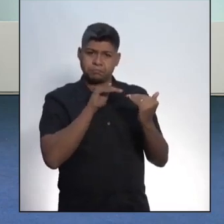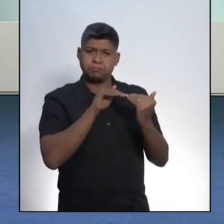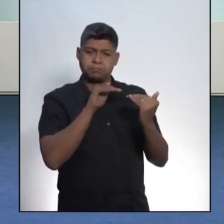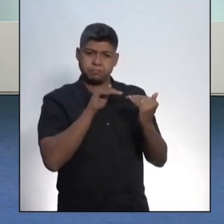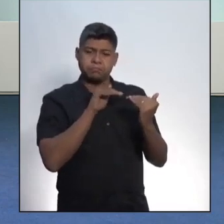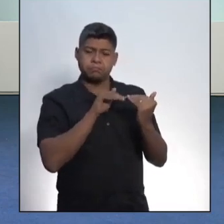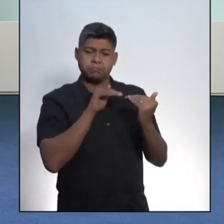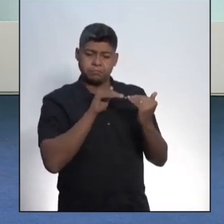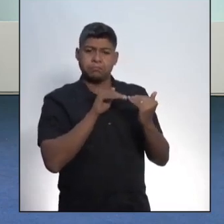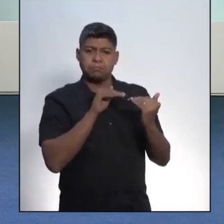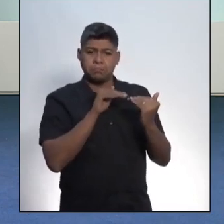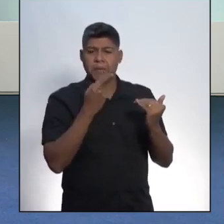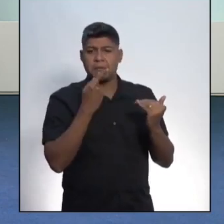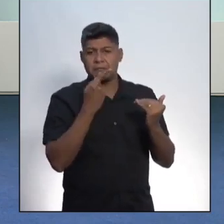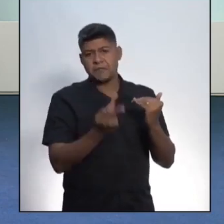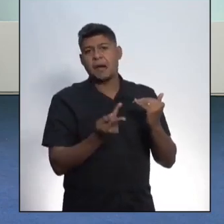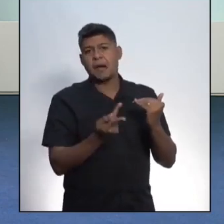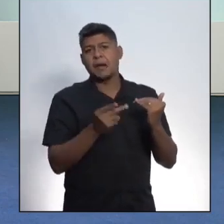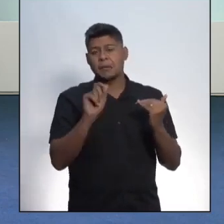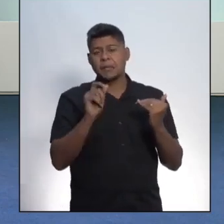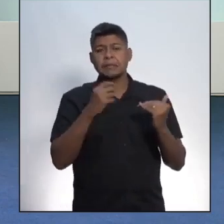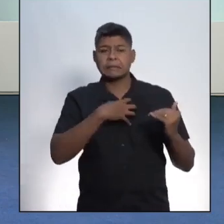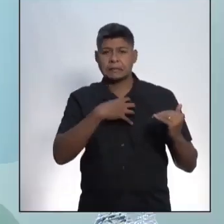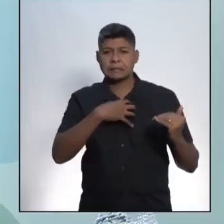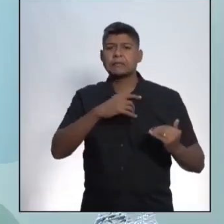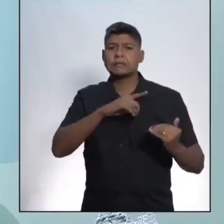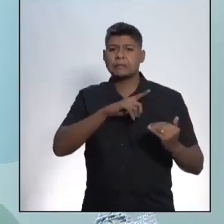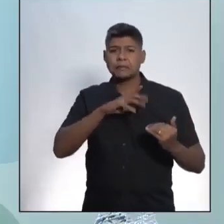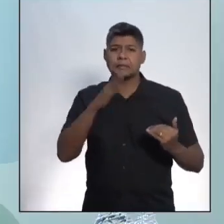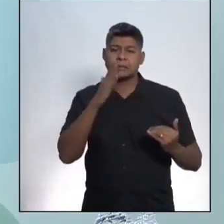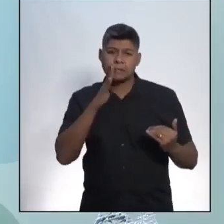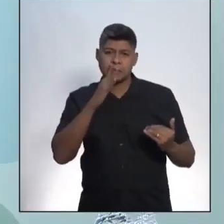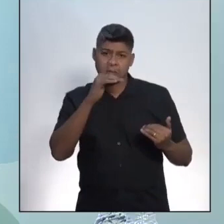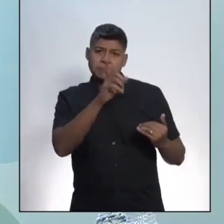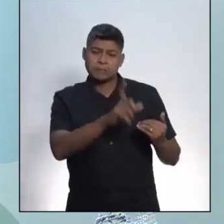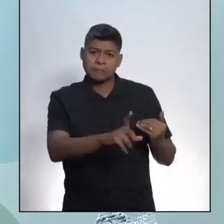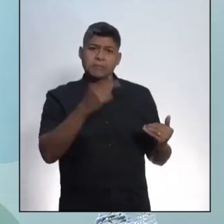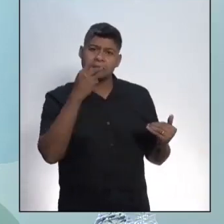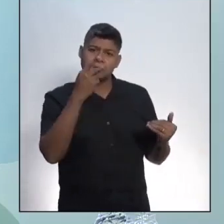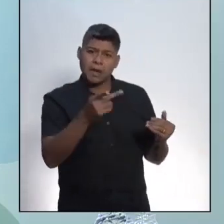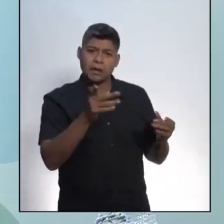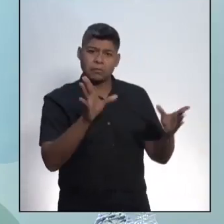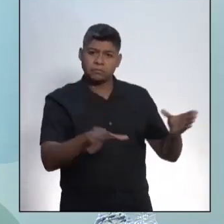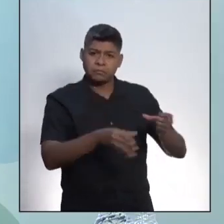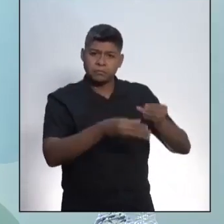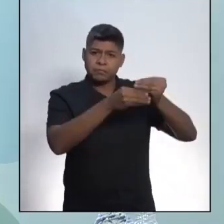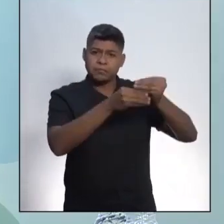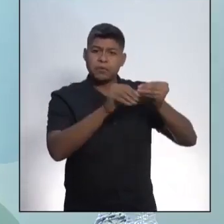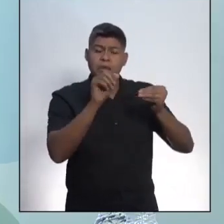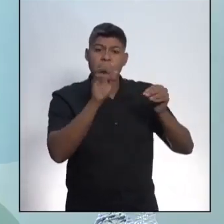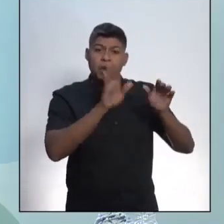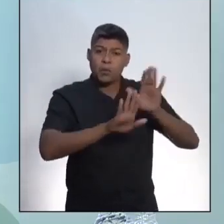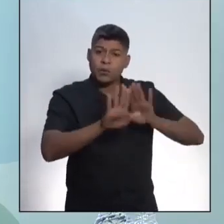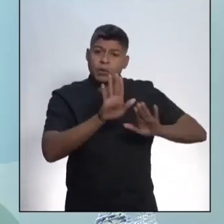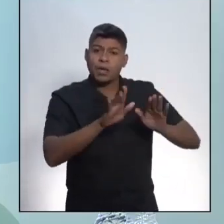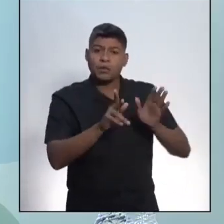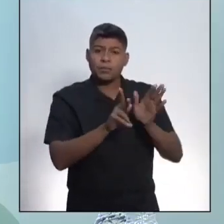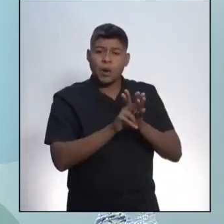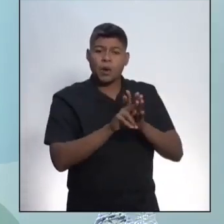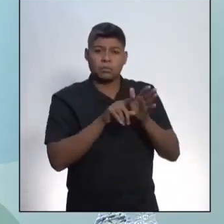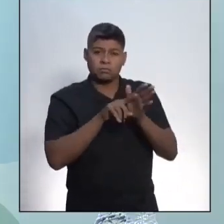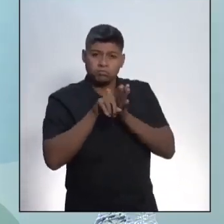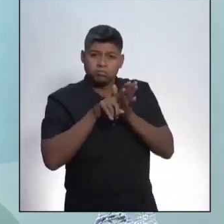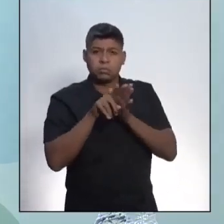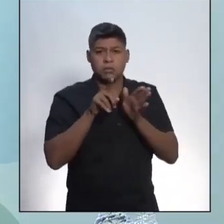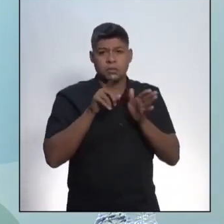Para mim tem muito sentido quando inclusive você traz isso na sua fala, desse cuidado na concepção dessa